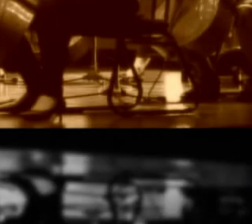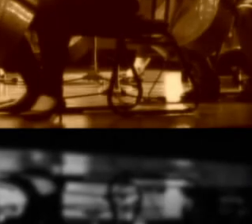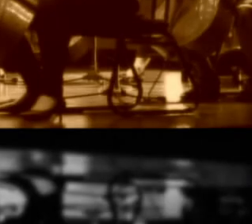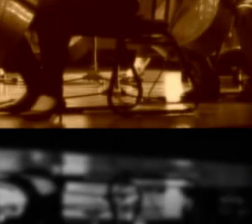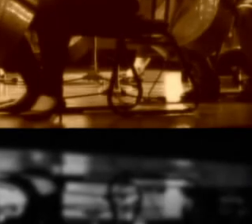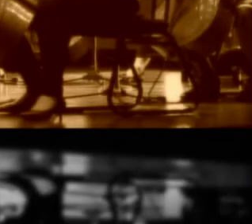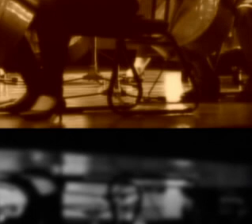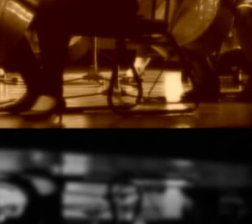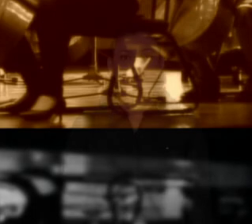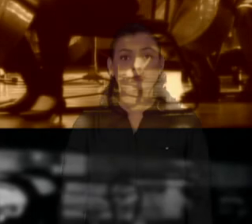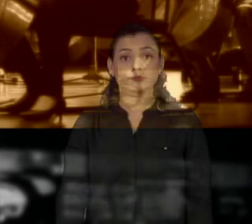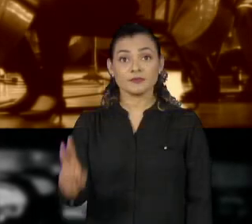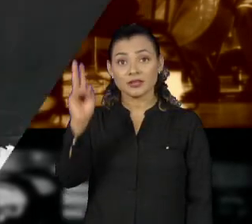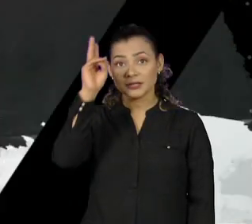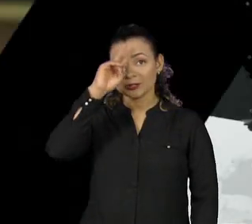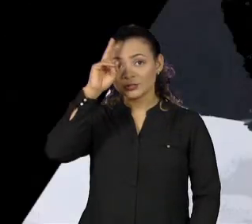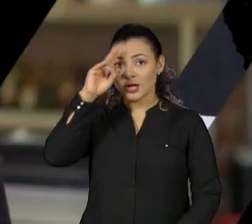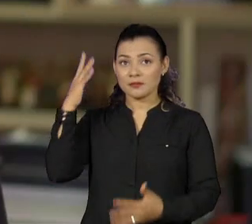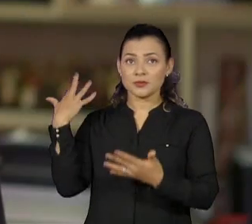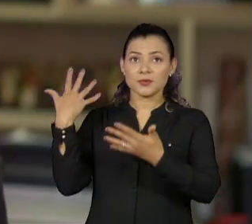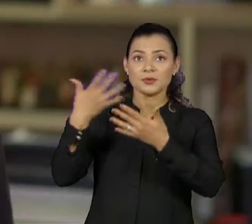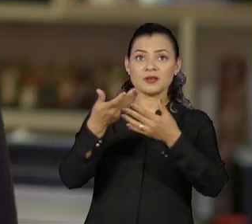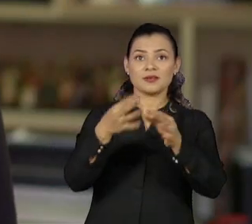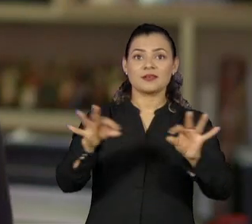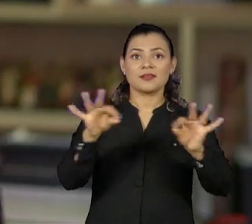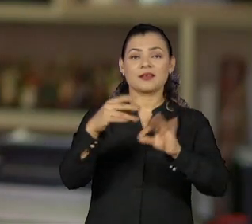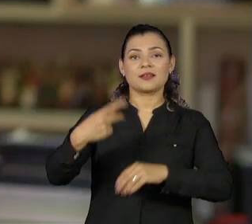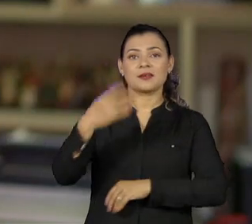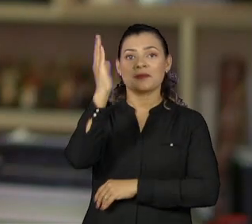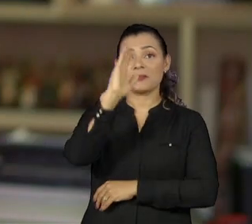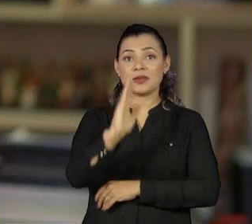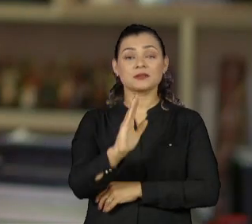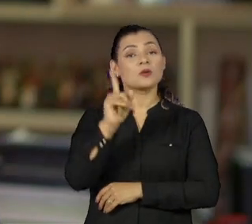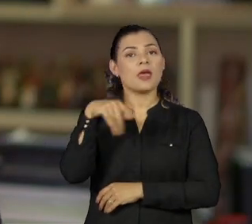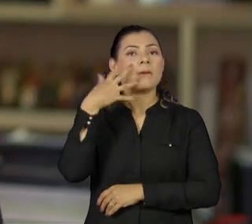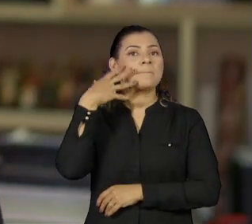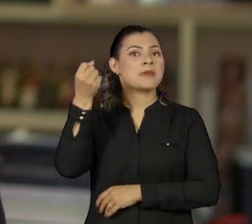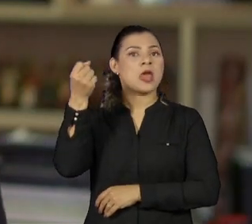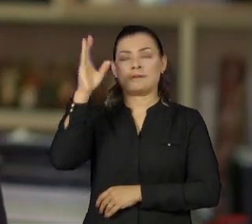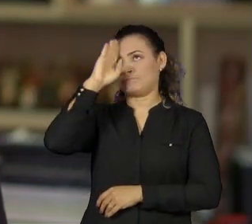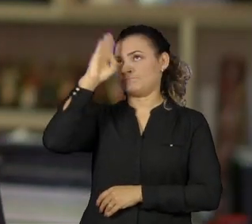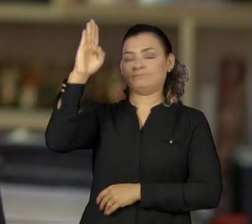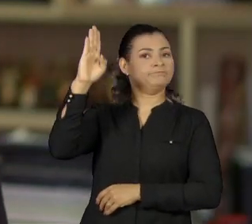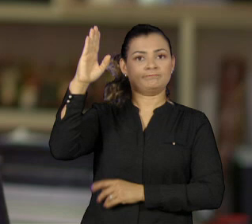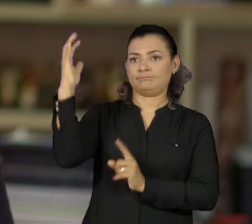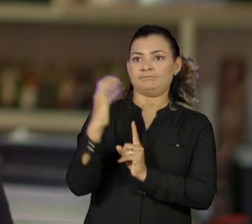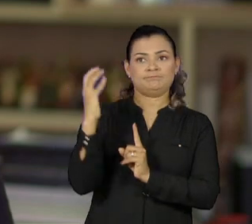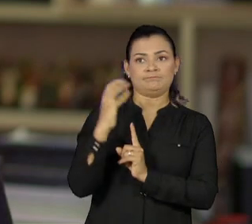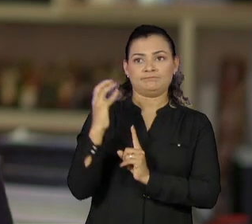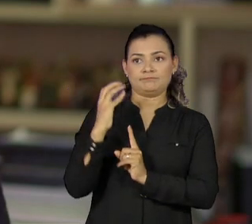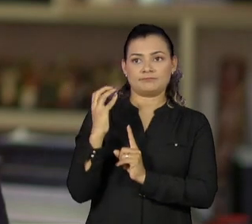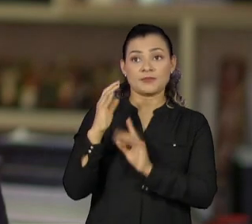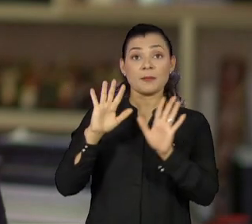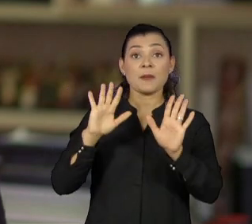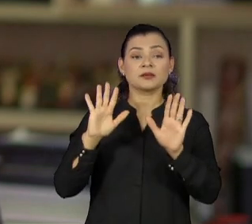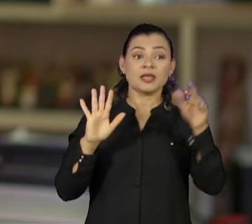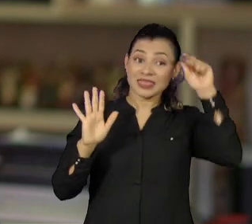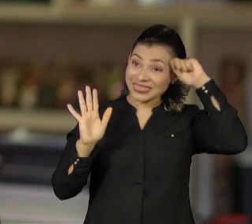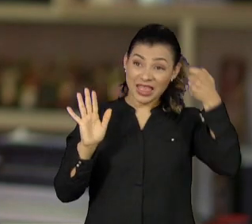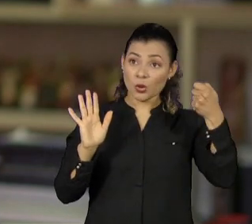A história da música clássica no Brasil, ela é muito embranquecida e ela oculta